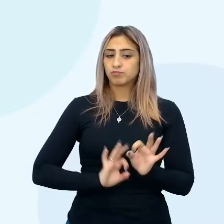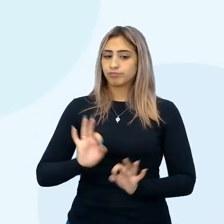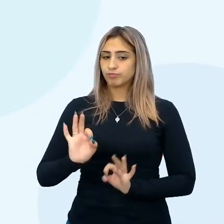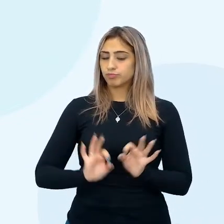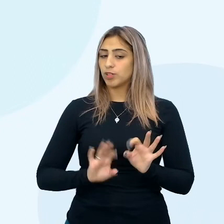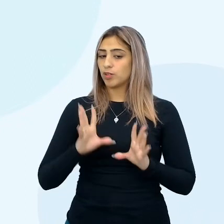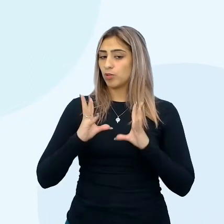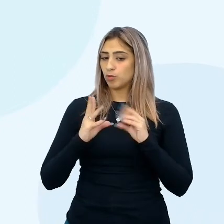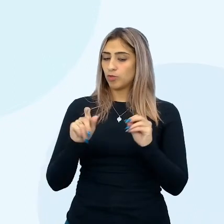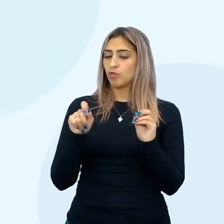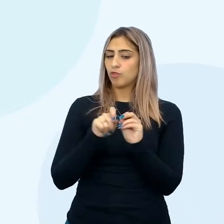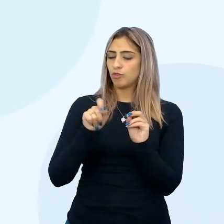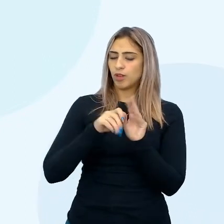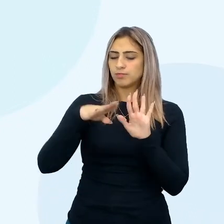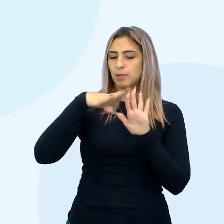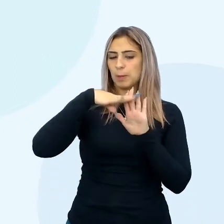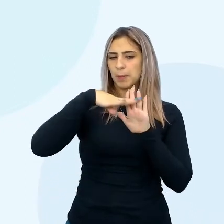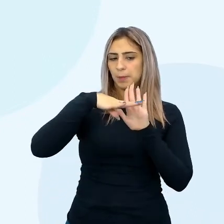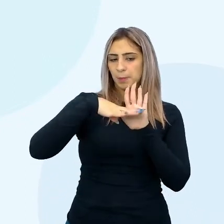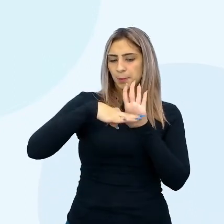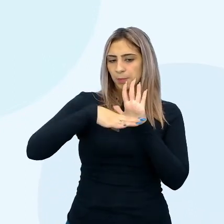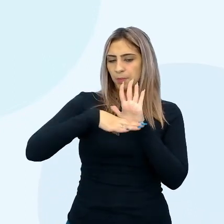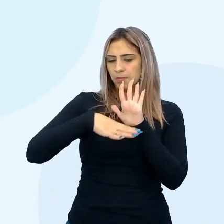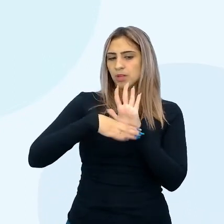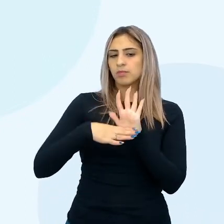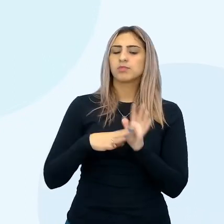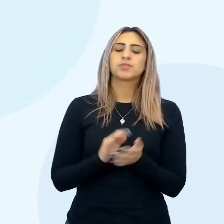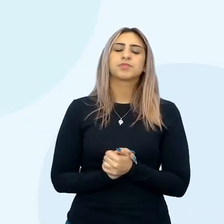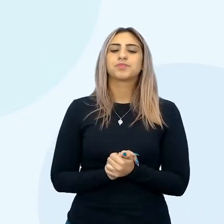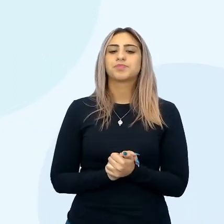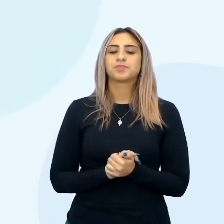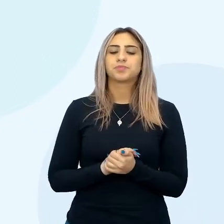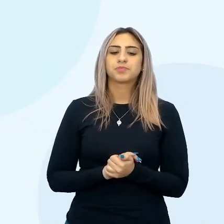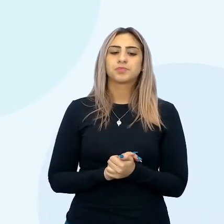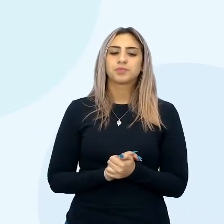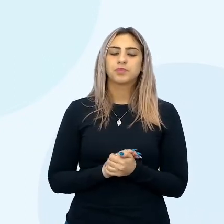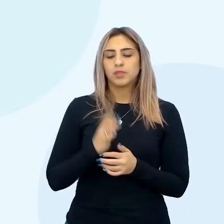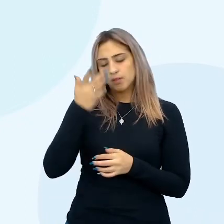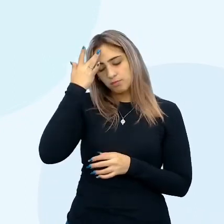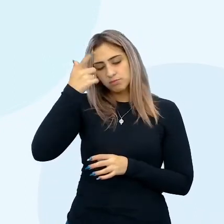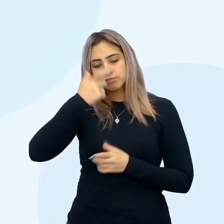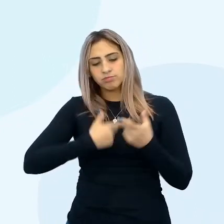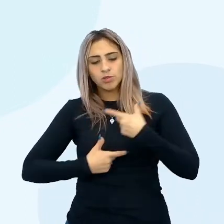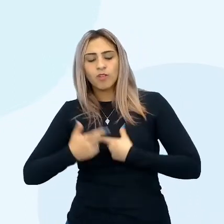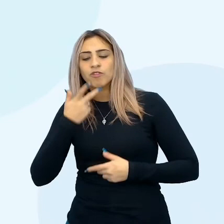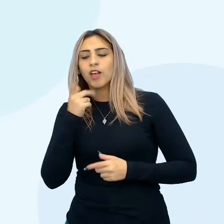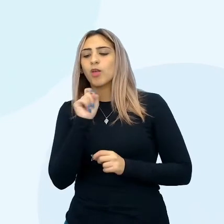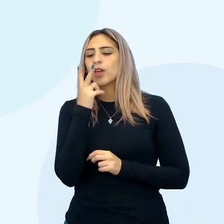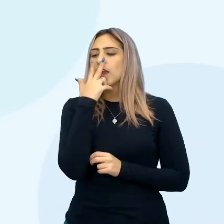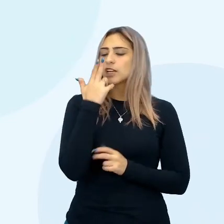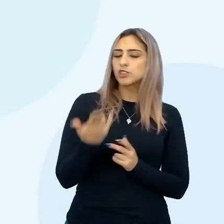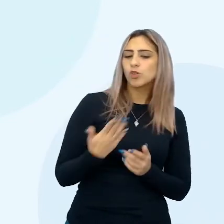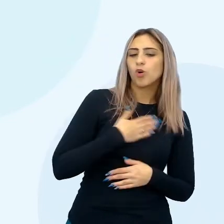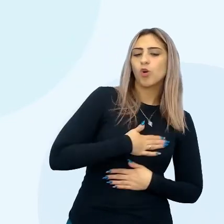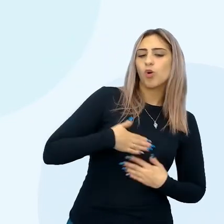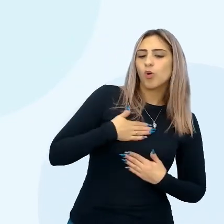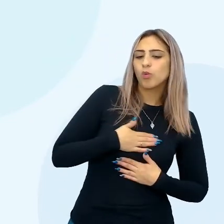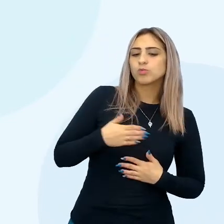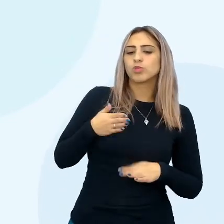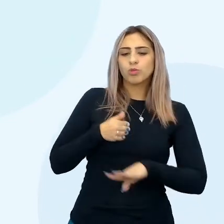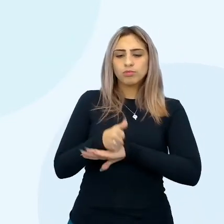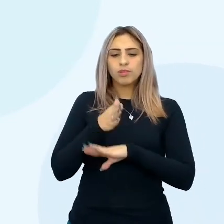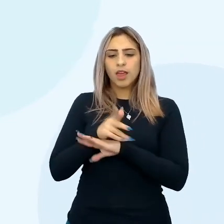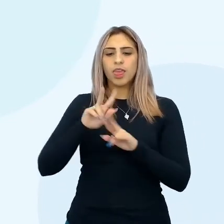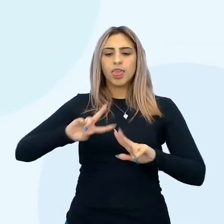isso. Faz um formulário lá no Google Formulários, né? E o pessoal falar o que achou, tal. Mas prepara o debate. Acesse o